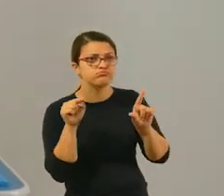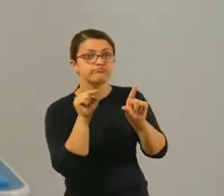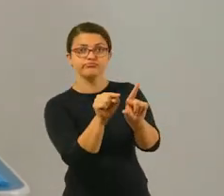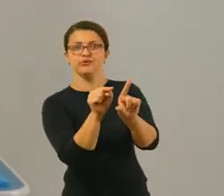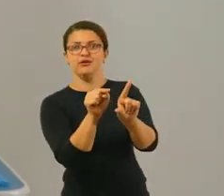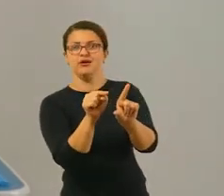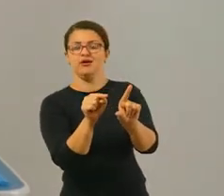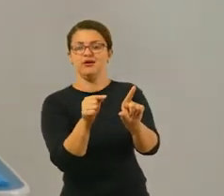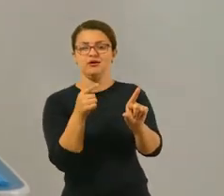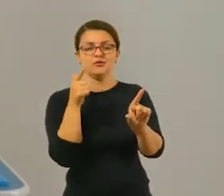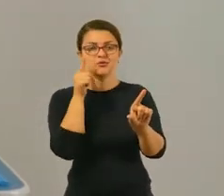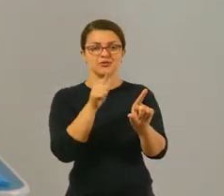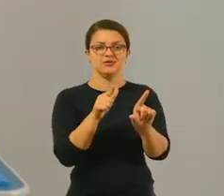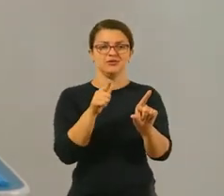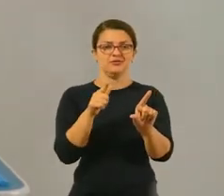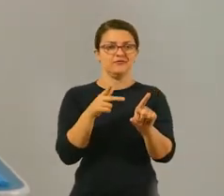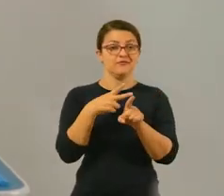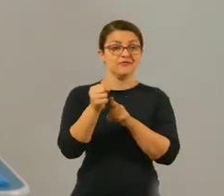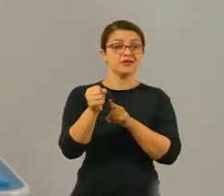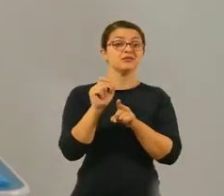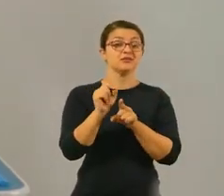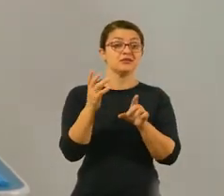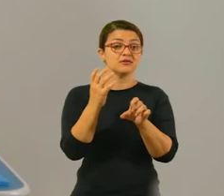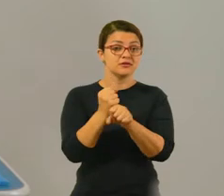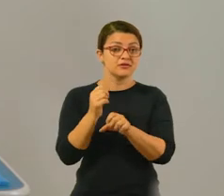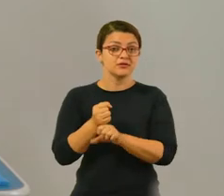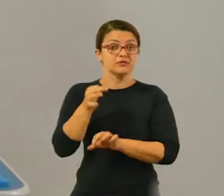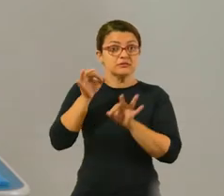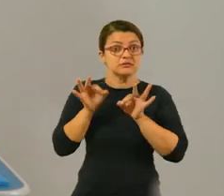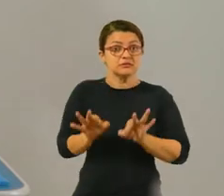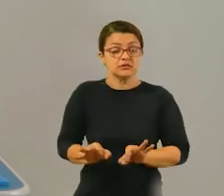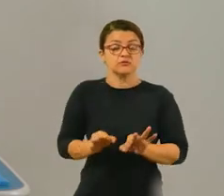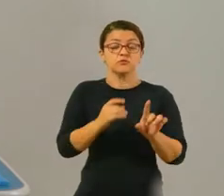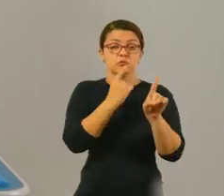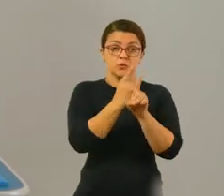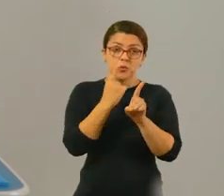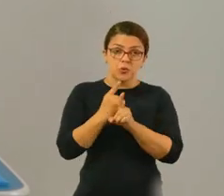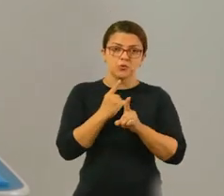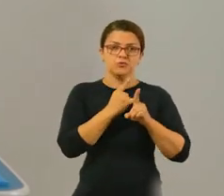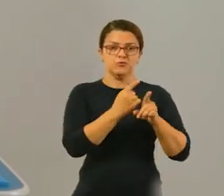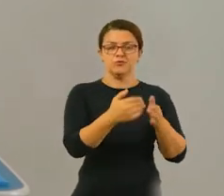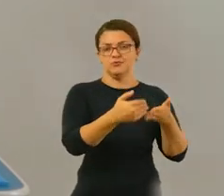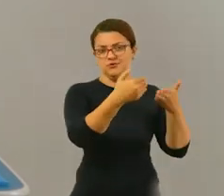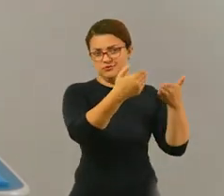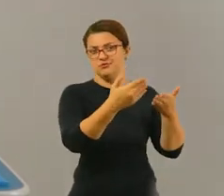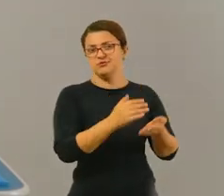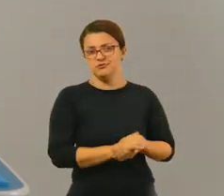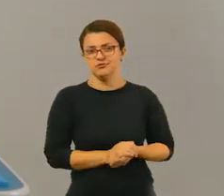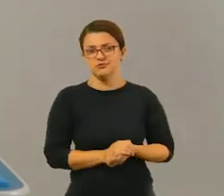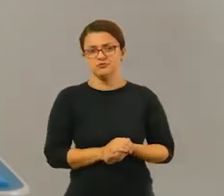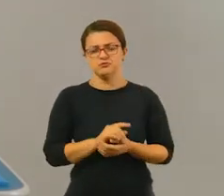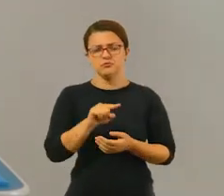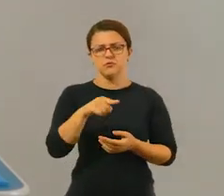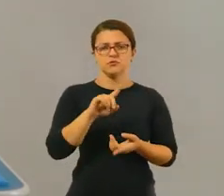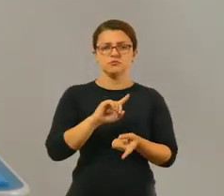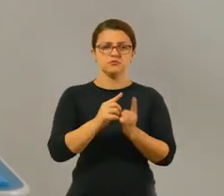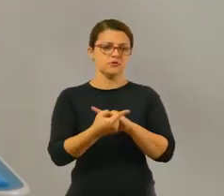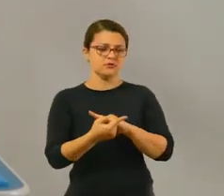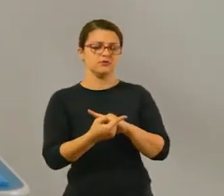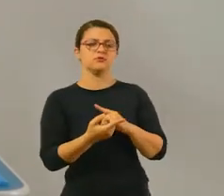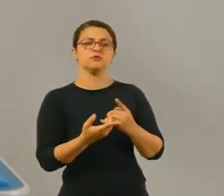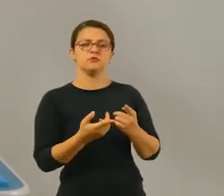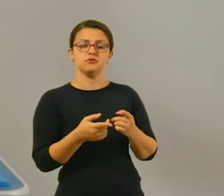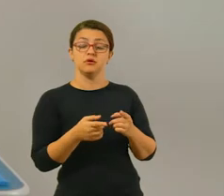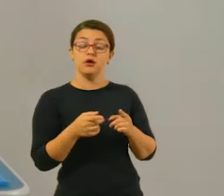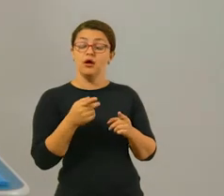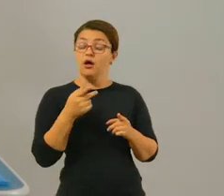repetiu. Ok? Ganha quem conseguir acertar o maior número ditos e achados na parede. E depois